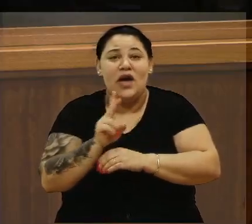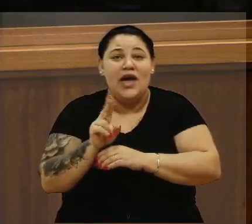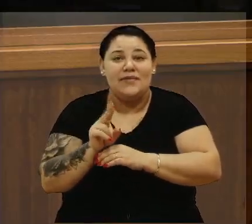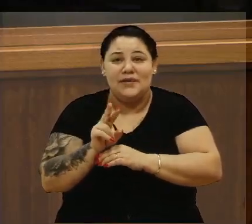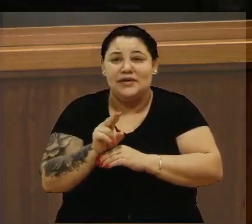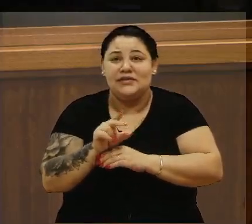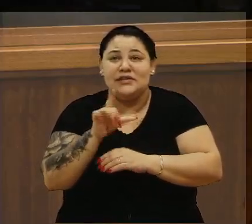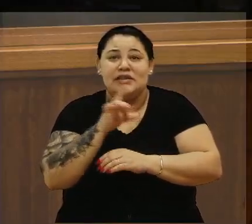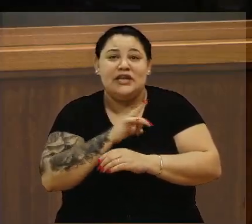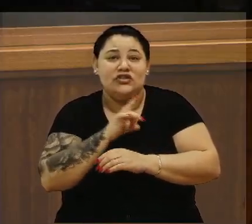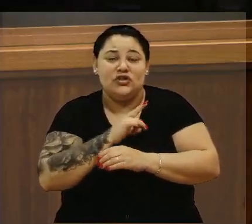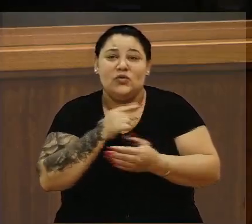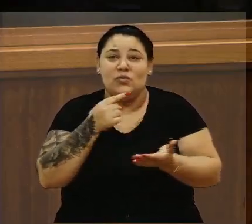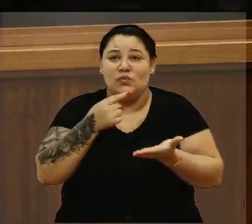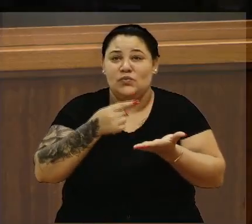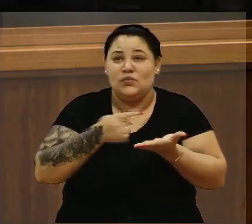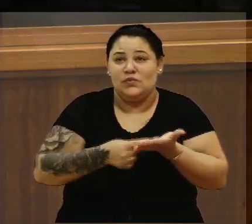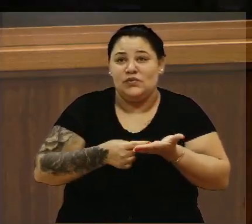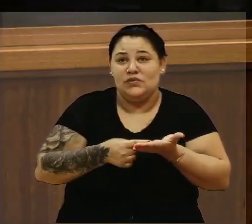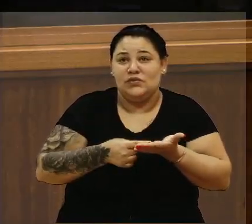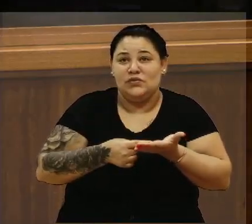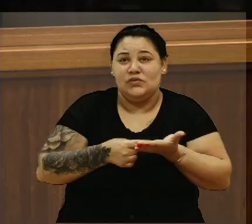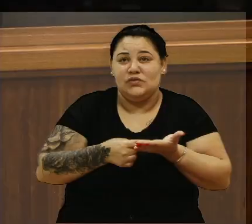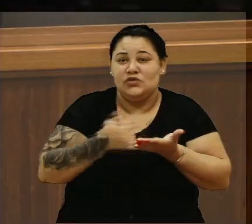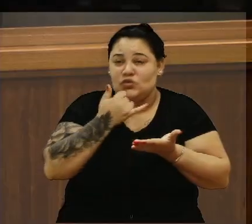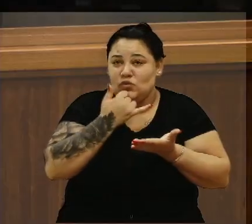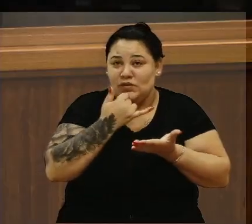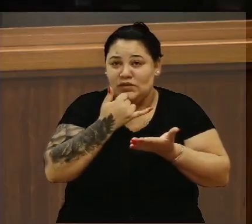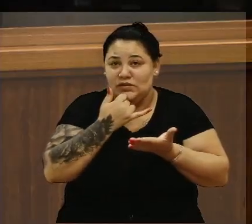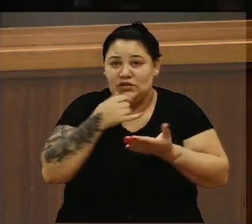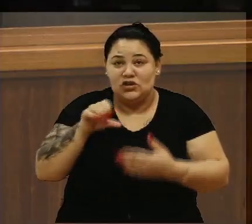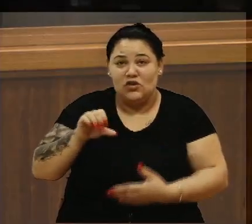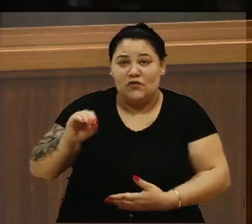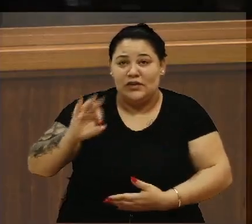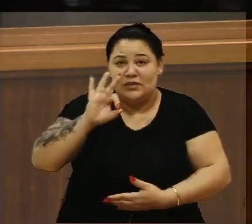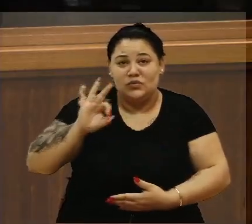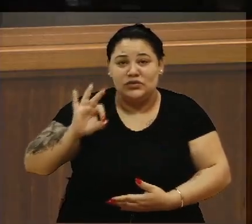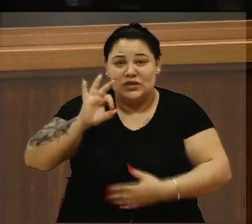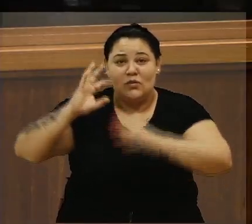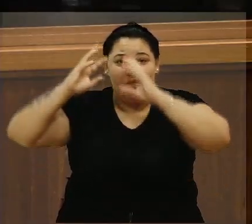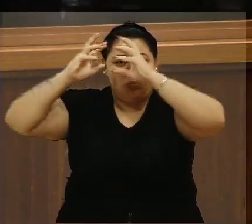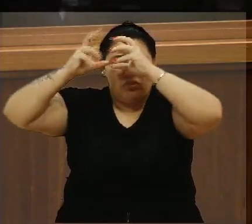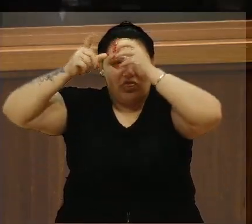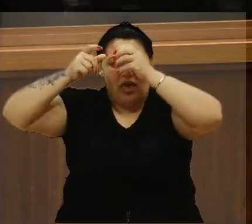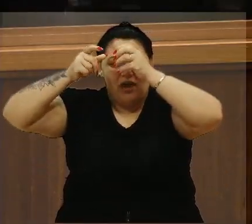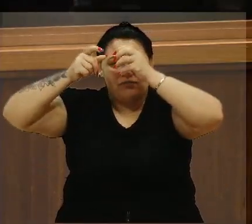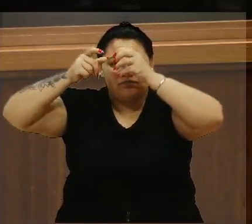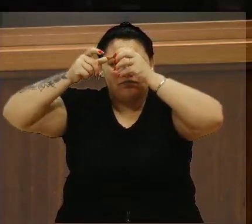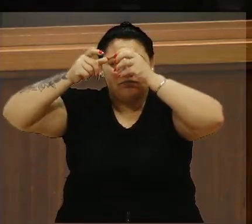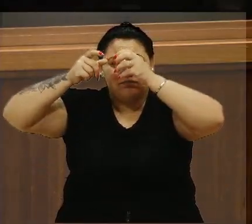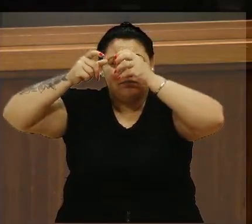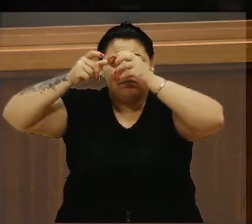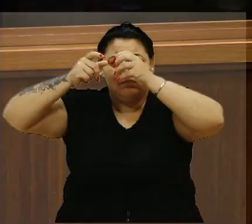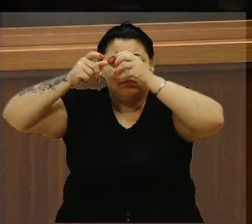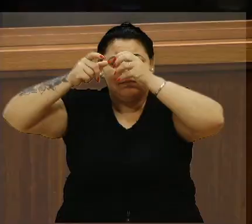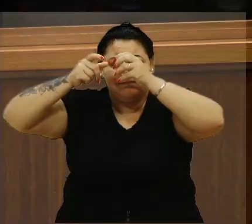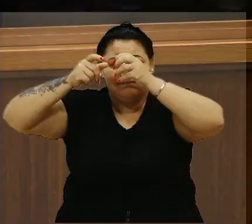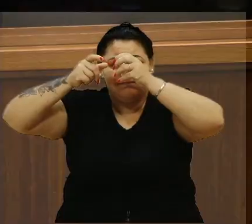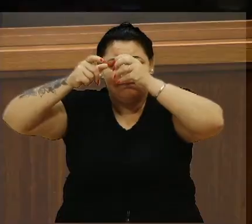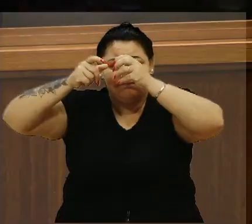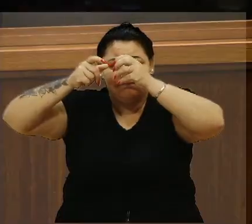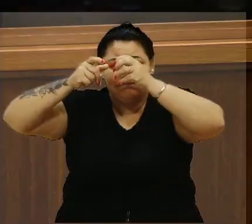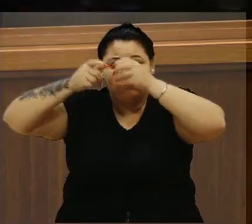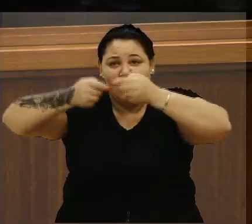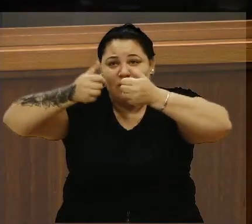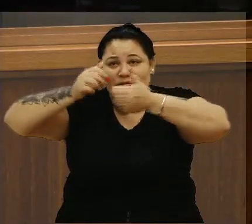tinha o comprometimento de 90% das funções cerebrais, portanto, se ele sobrevivesse, imaginem